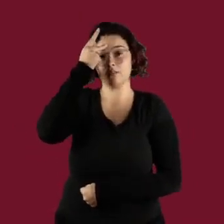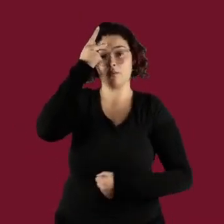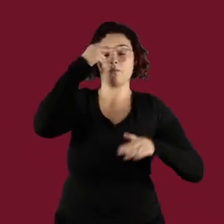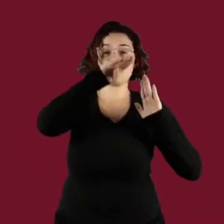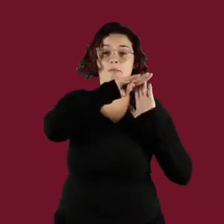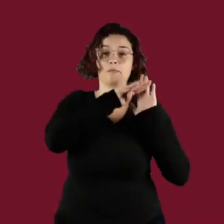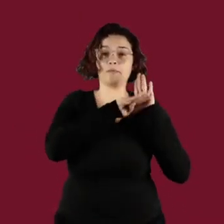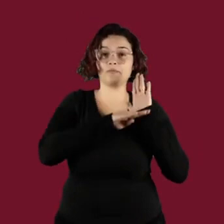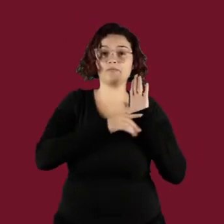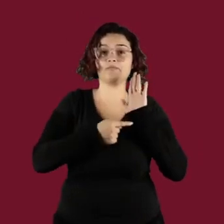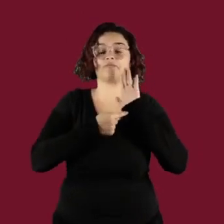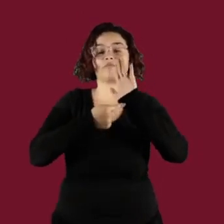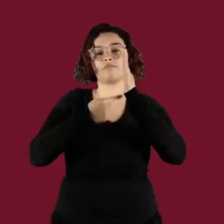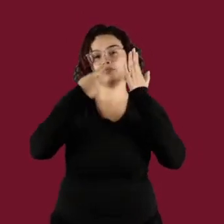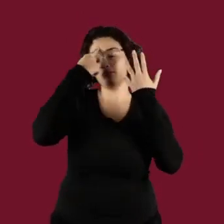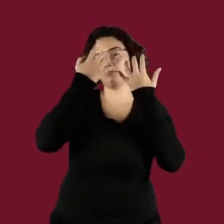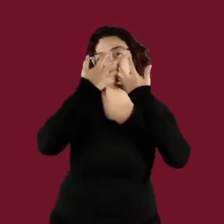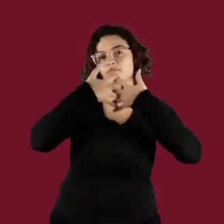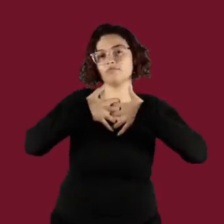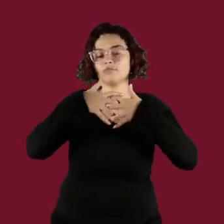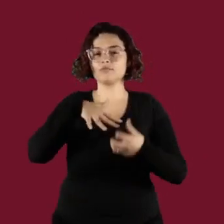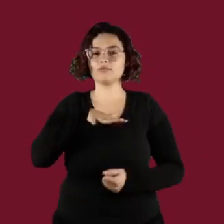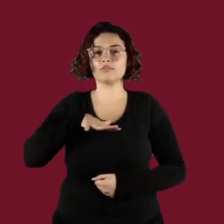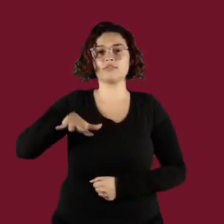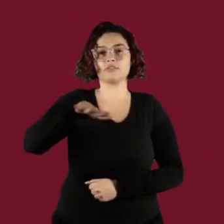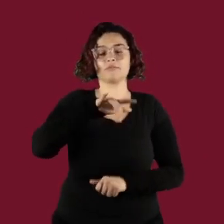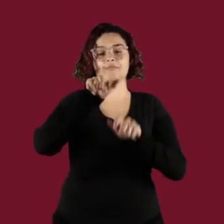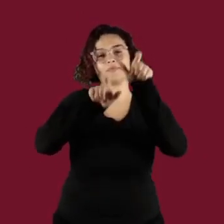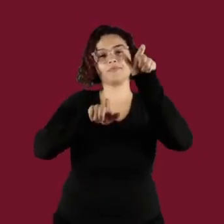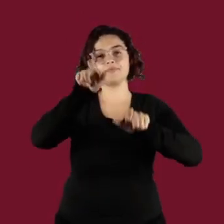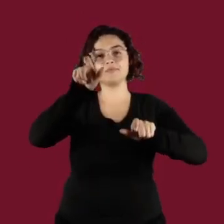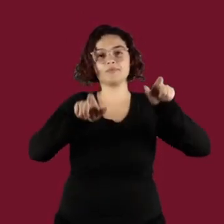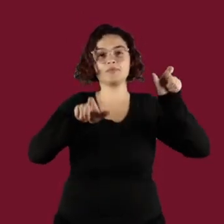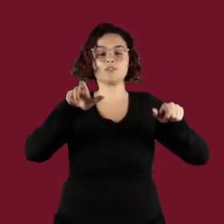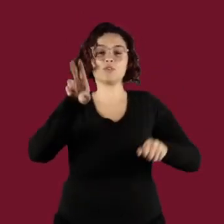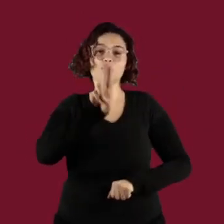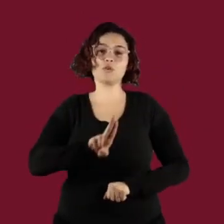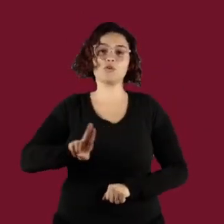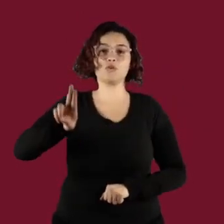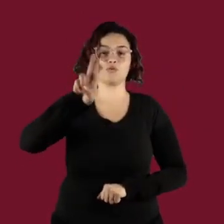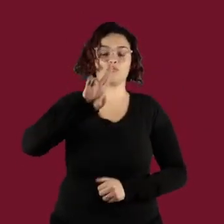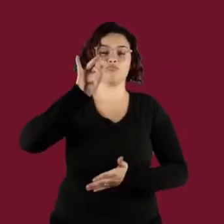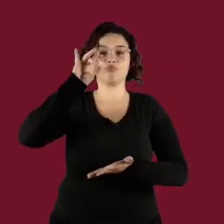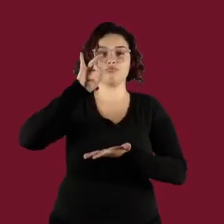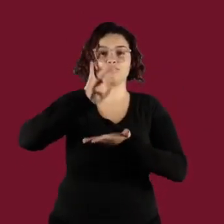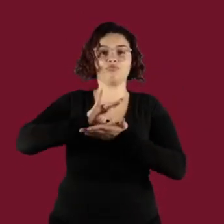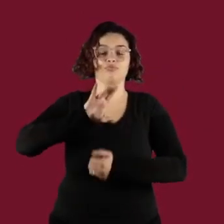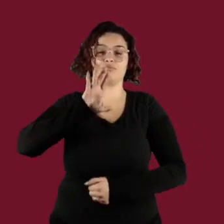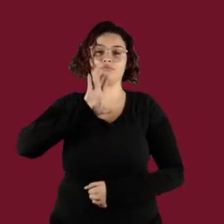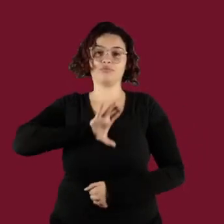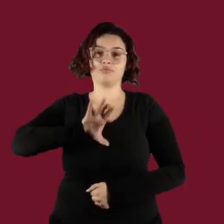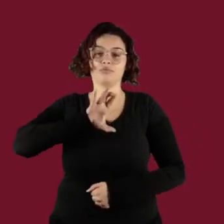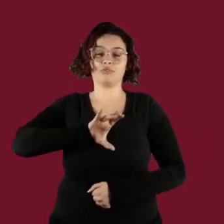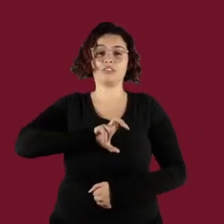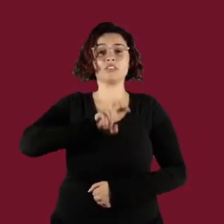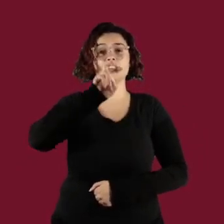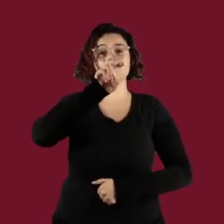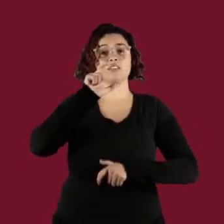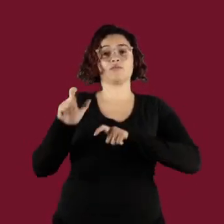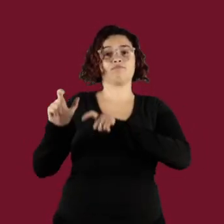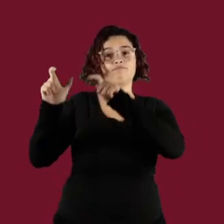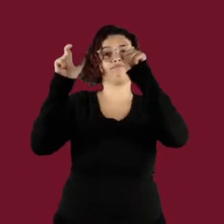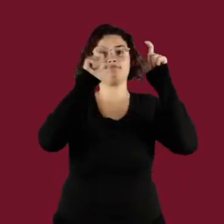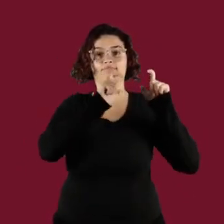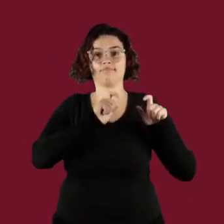trazer reflexões sobre os espaços, sujeitos e usos reais da língua portuguesa nos 5 continentes e celebração